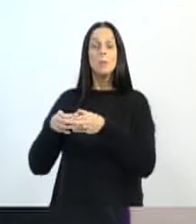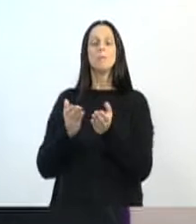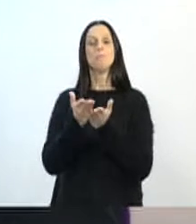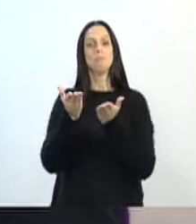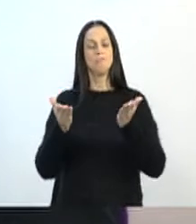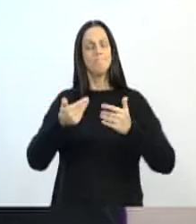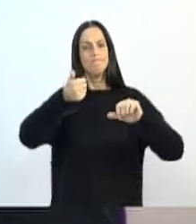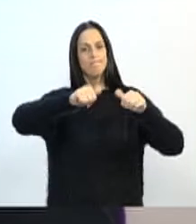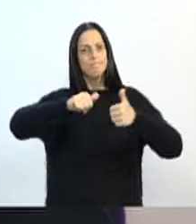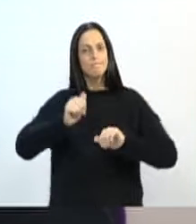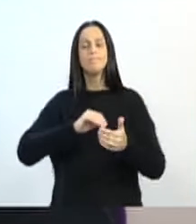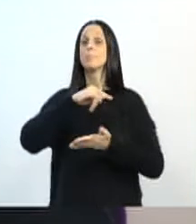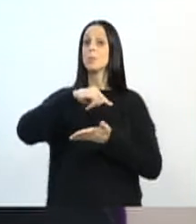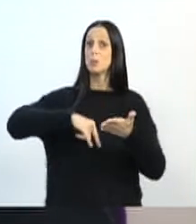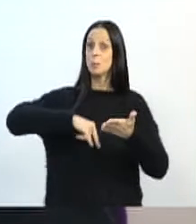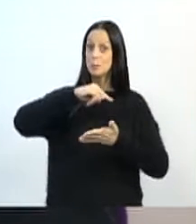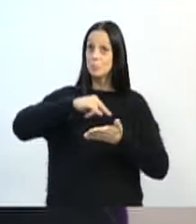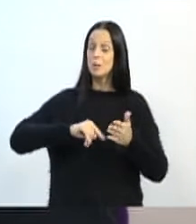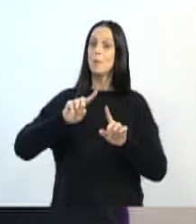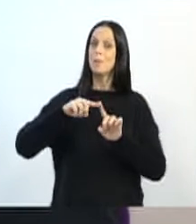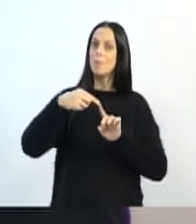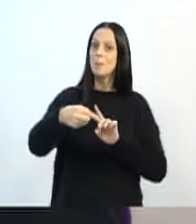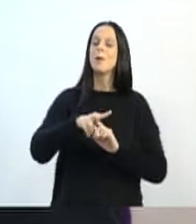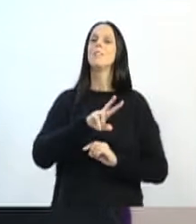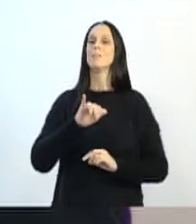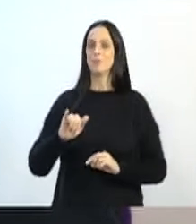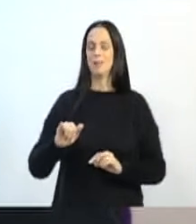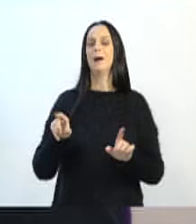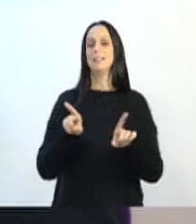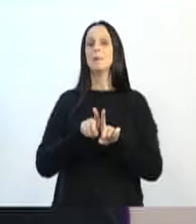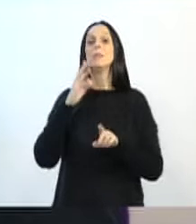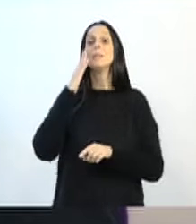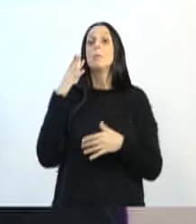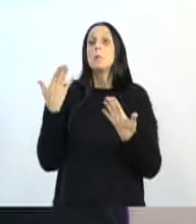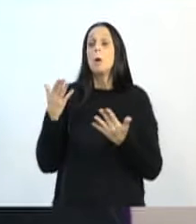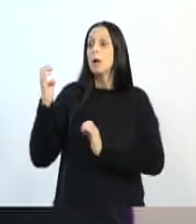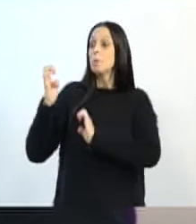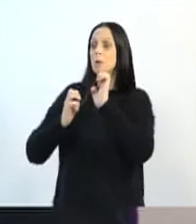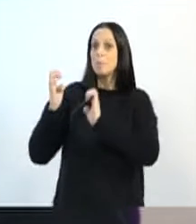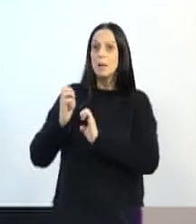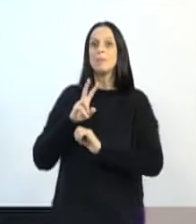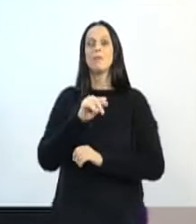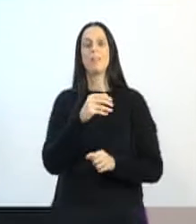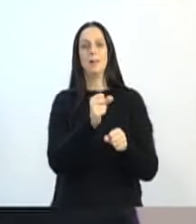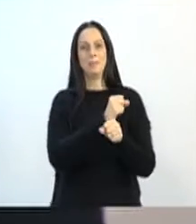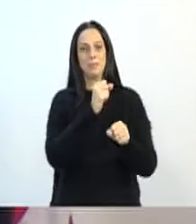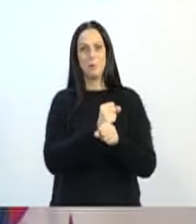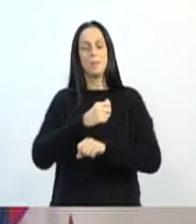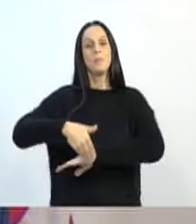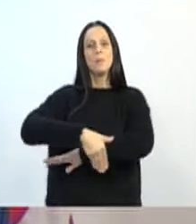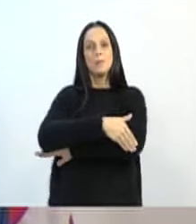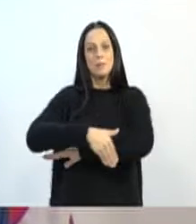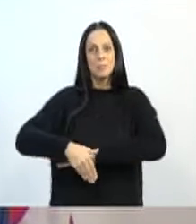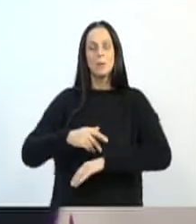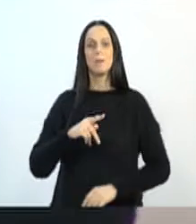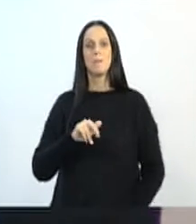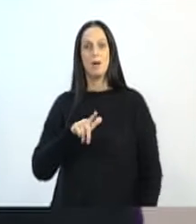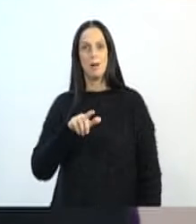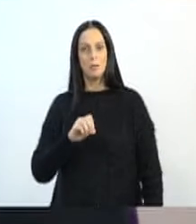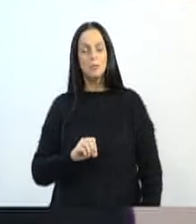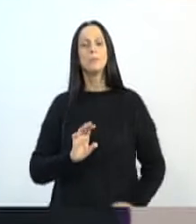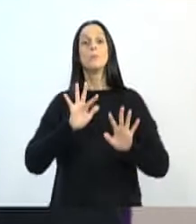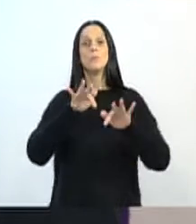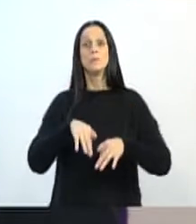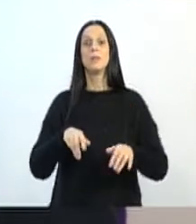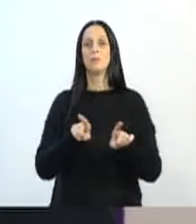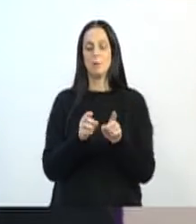avaliando a documentação e já teremos daqui a alguns dias a empresa ganhadora. Paulozinho Filho, dia 30, finaliza